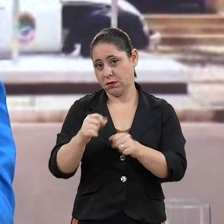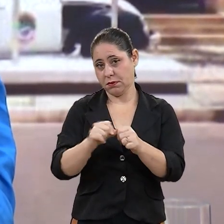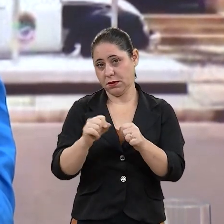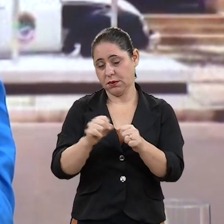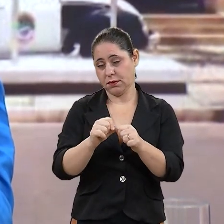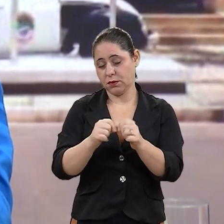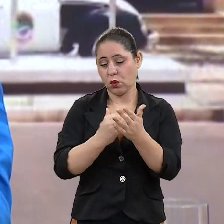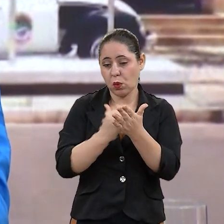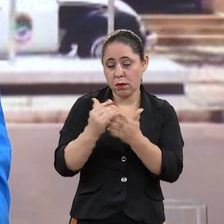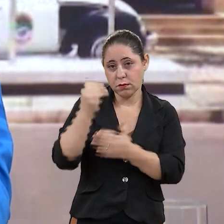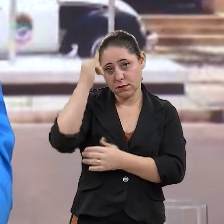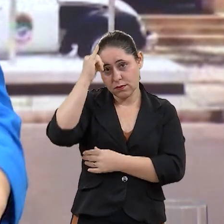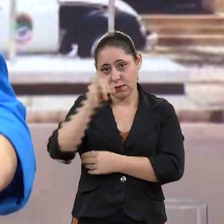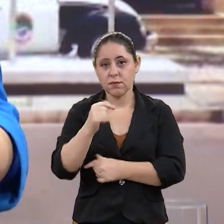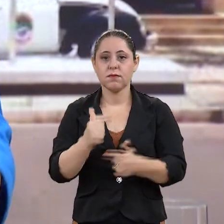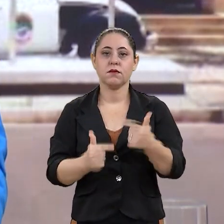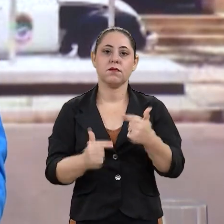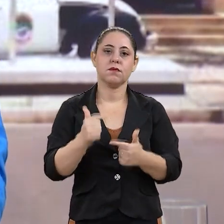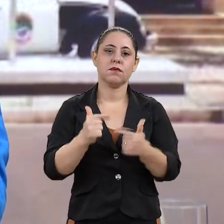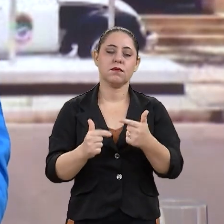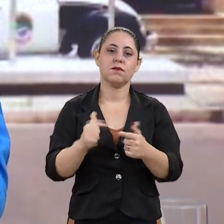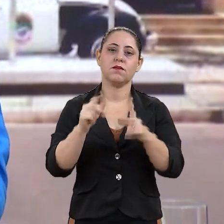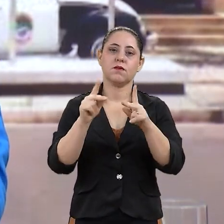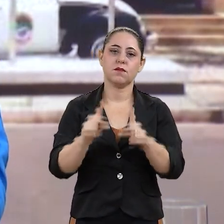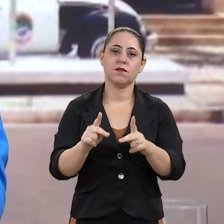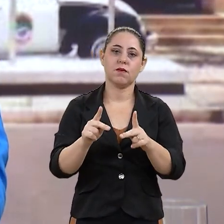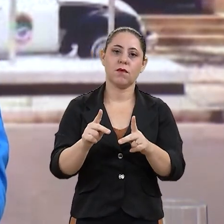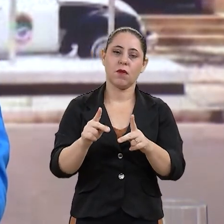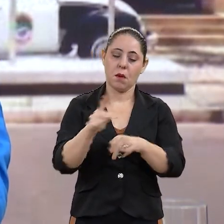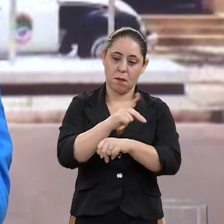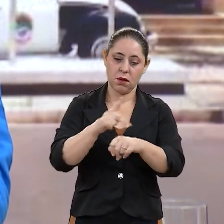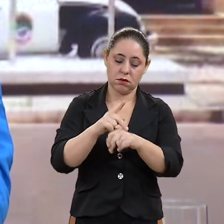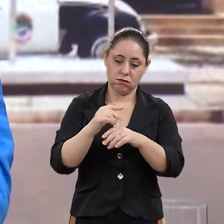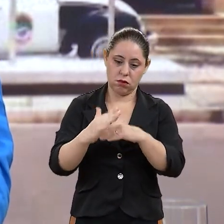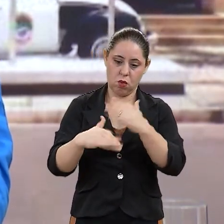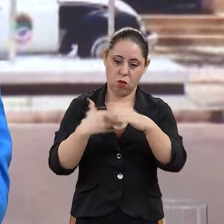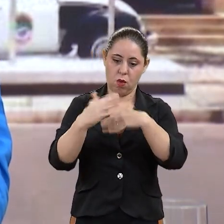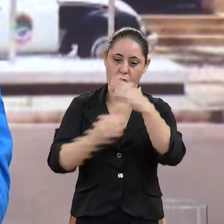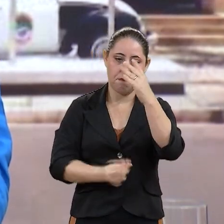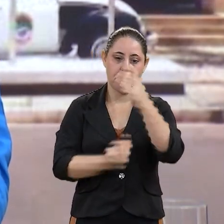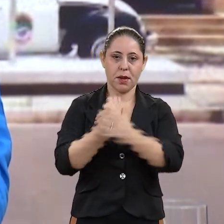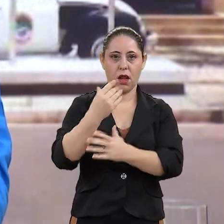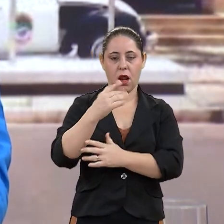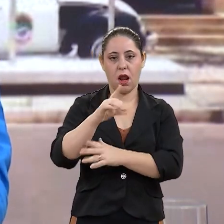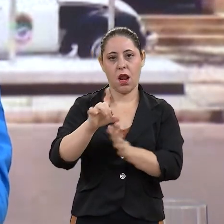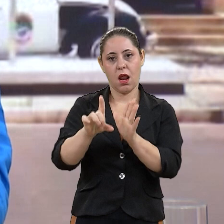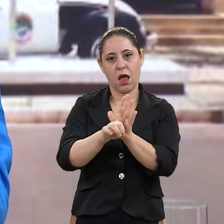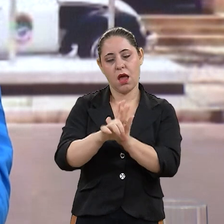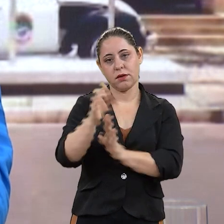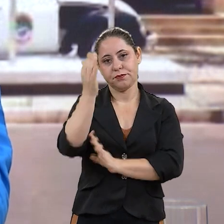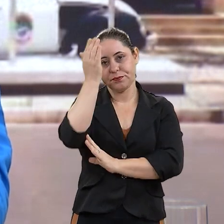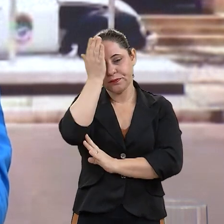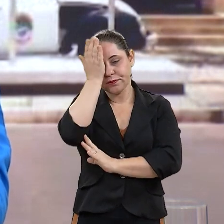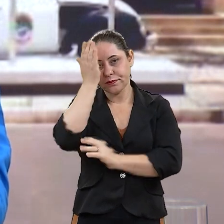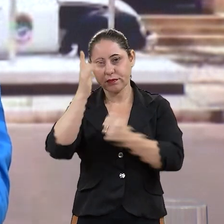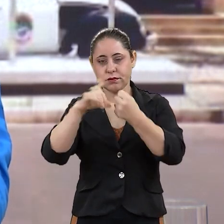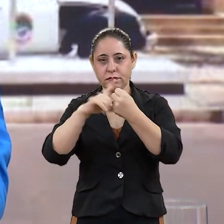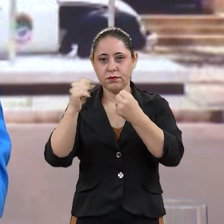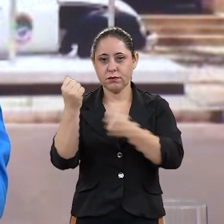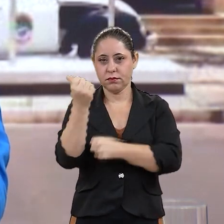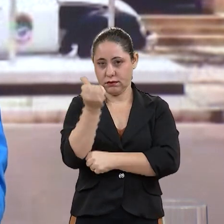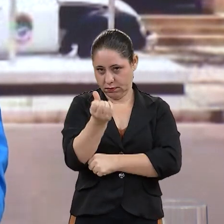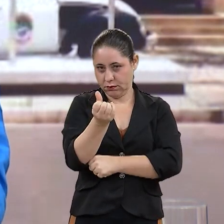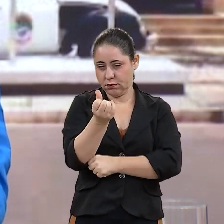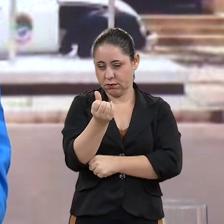das políticas públicas do país, se avançou muito com a criação da Lei Maria da Penha, né? Inclusive no seu artigo 6º, se eu não me engano,